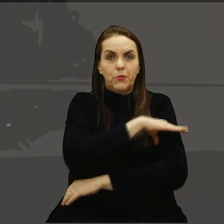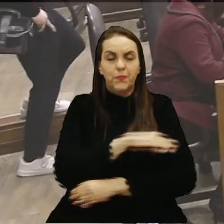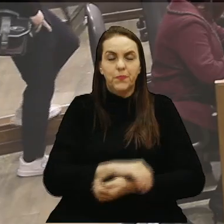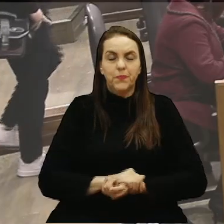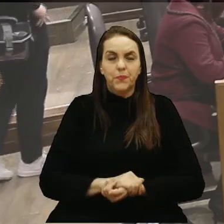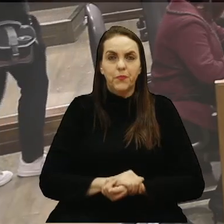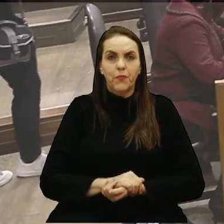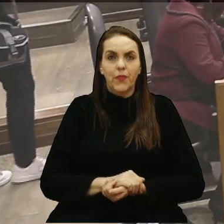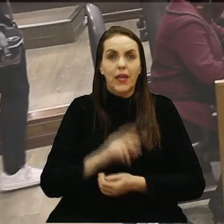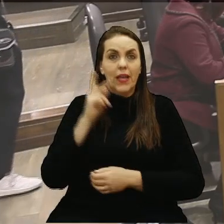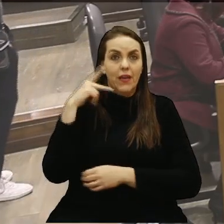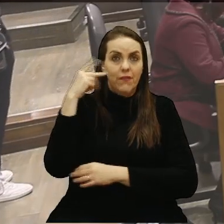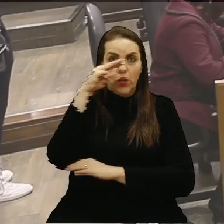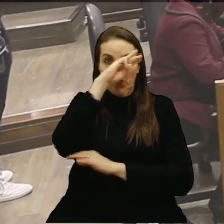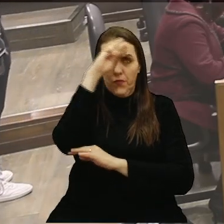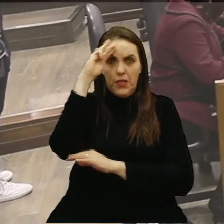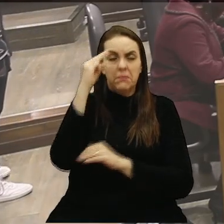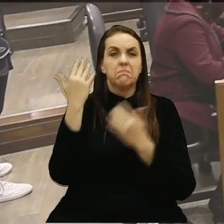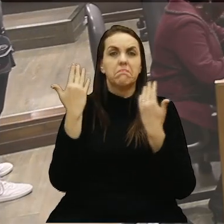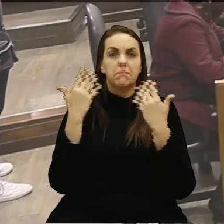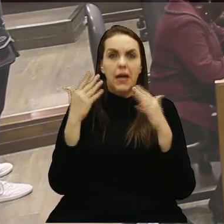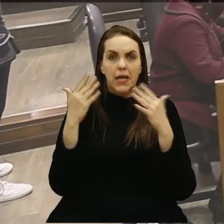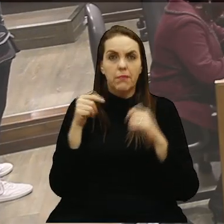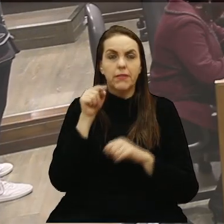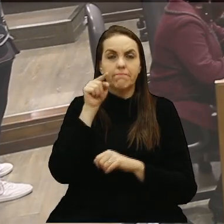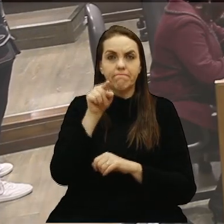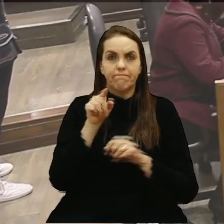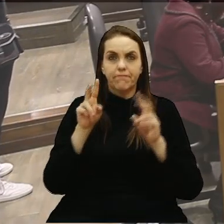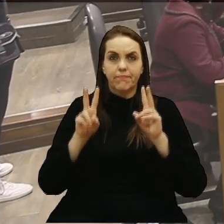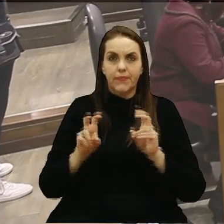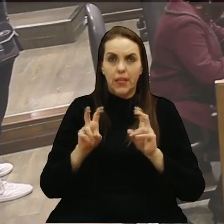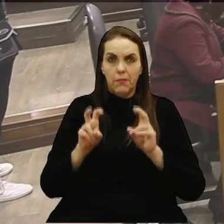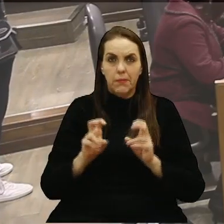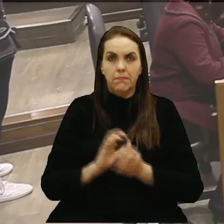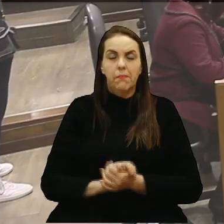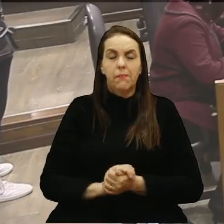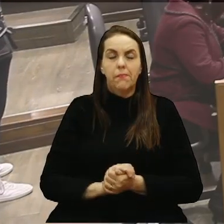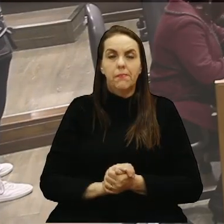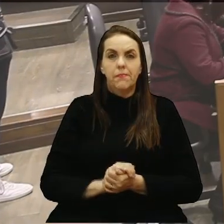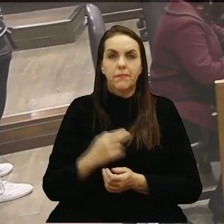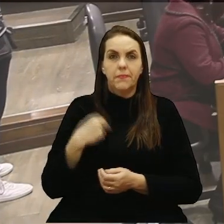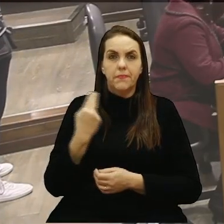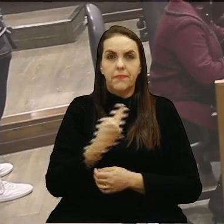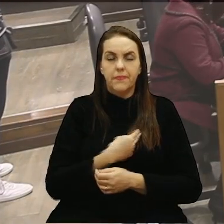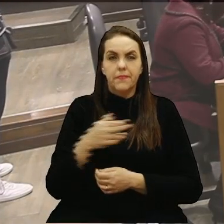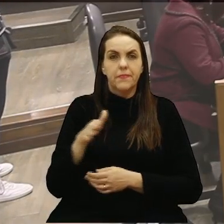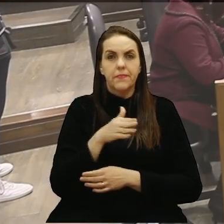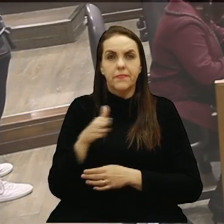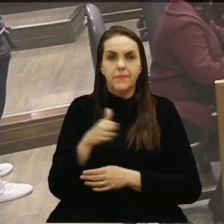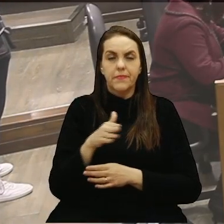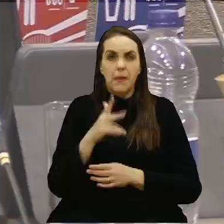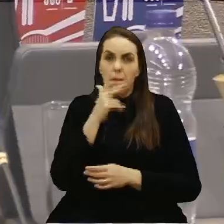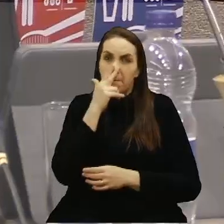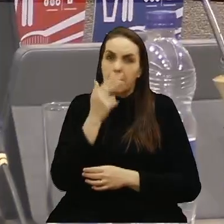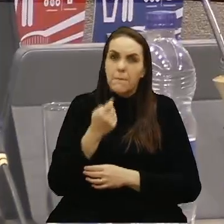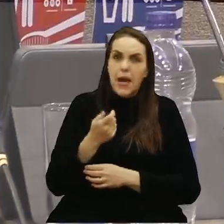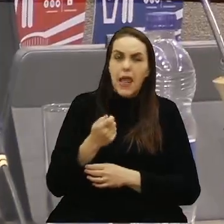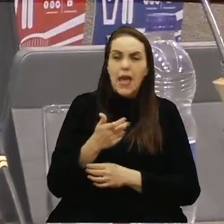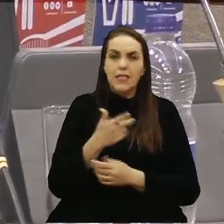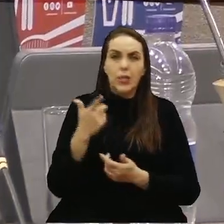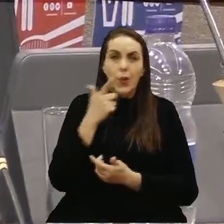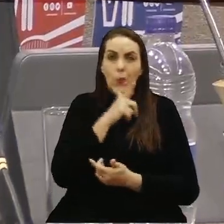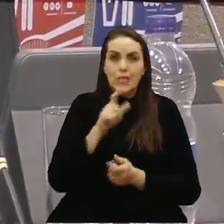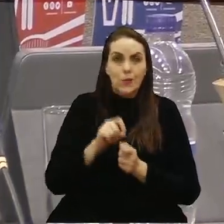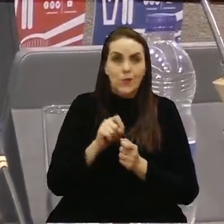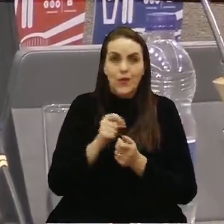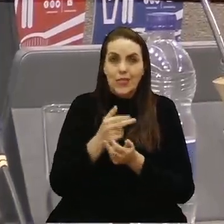Vereador Juliano Valim, parabéns por ter trazido esse tema. A gente fica, às vezes, parece de mãos atadas